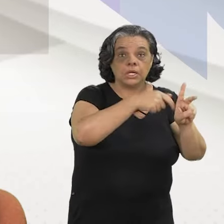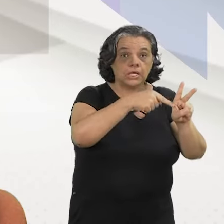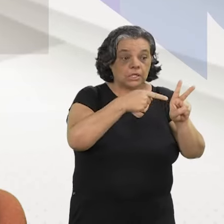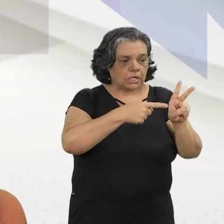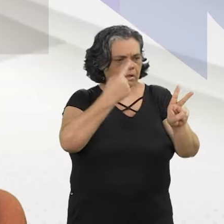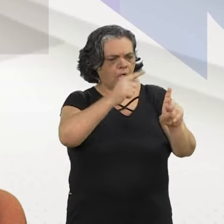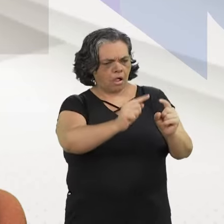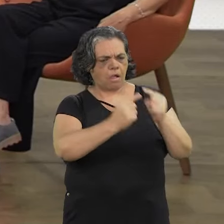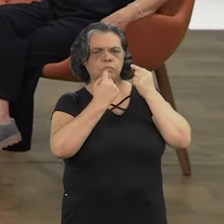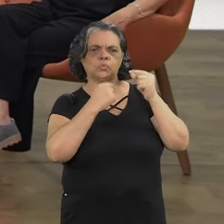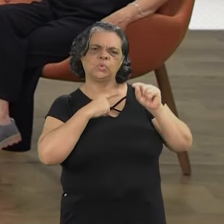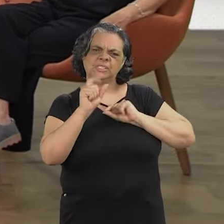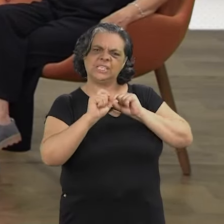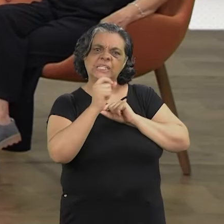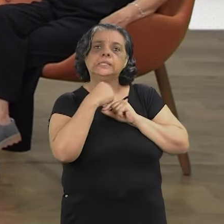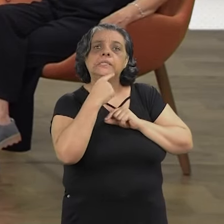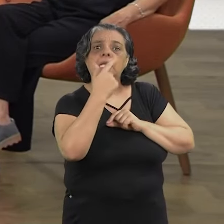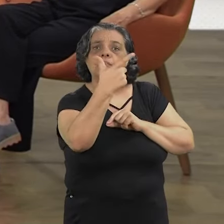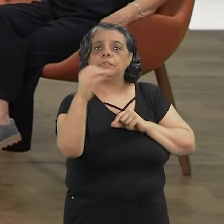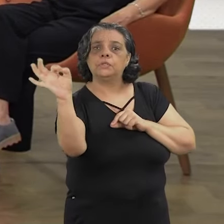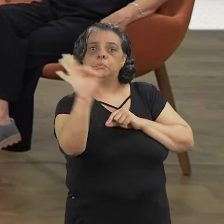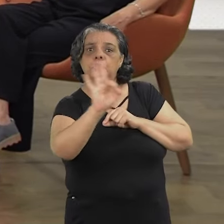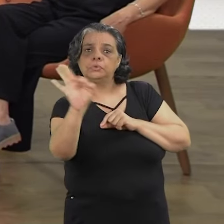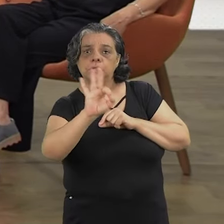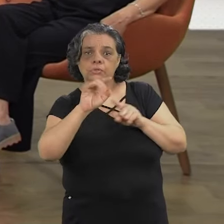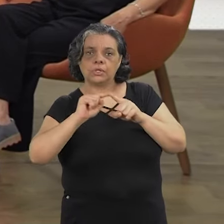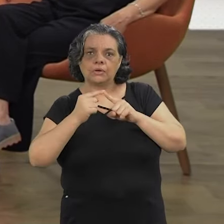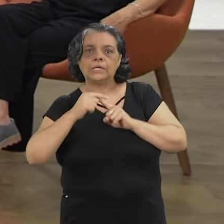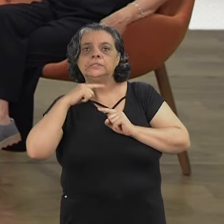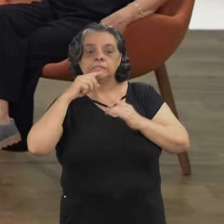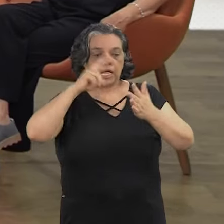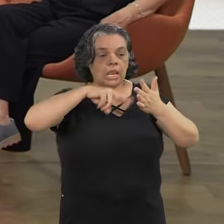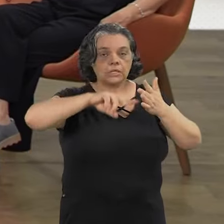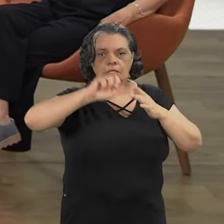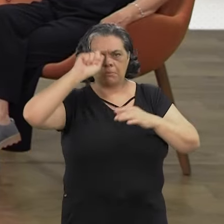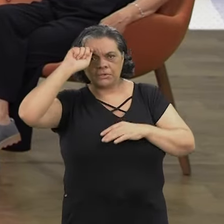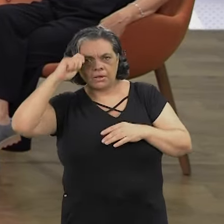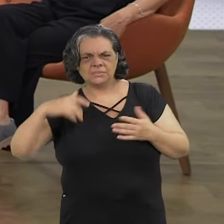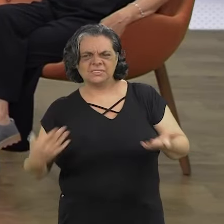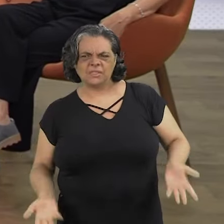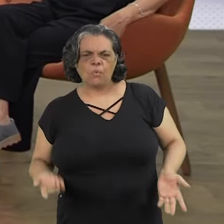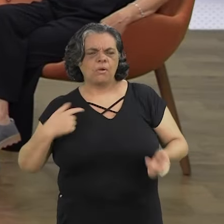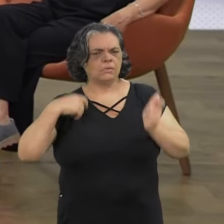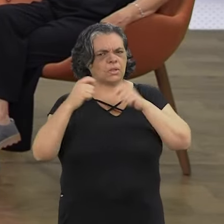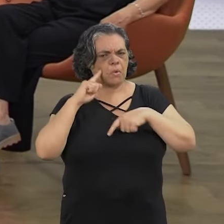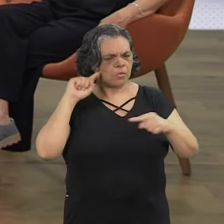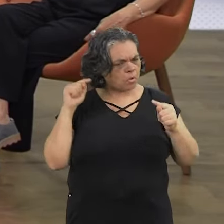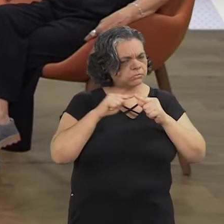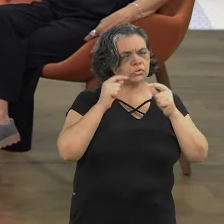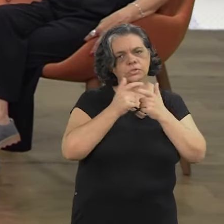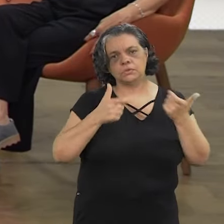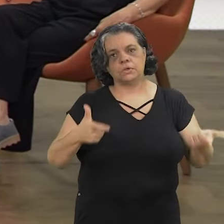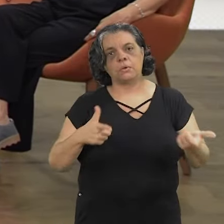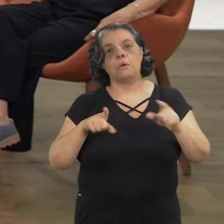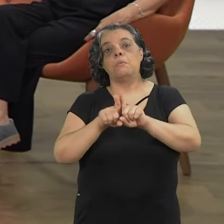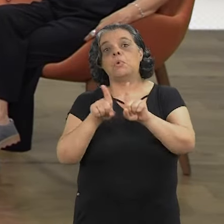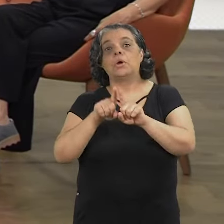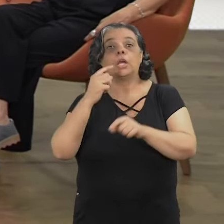veículo apontou que nem 20% da comunidade tinha letramento racial e Aí Já Era um grande objetivo né